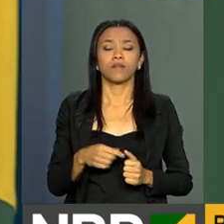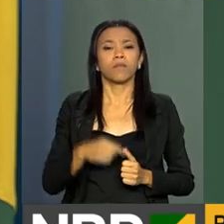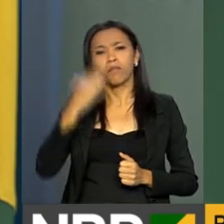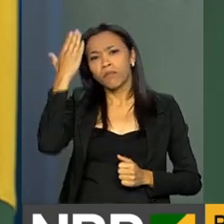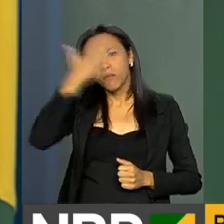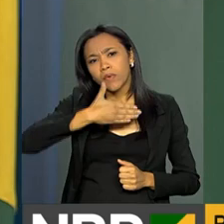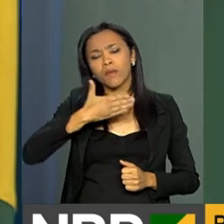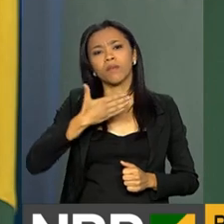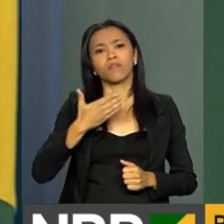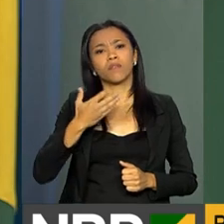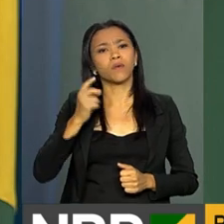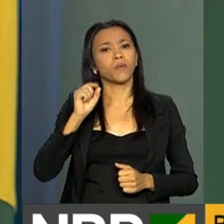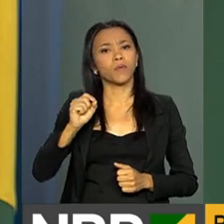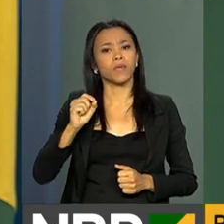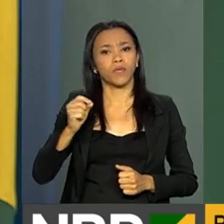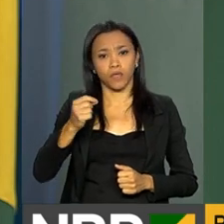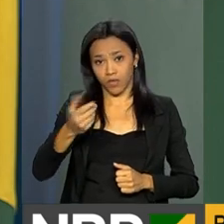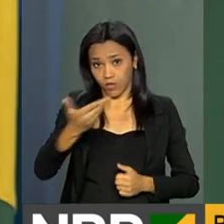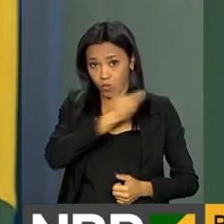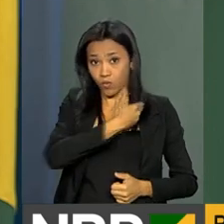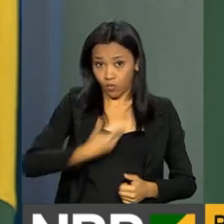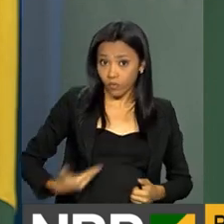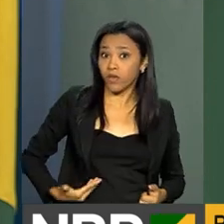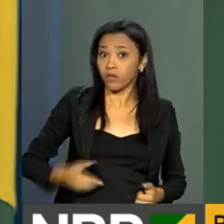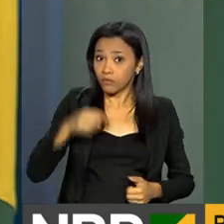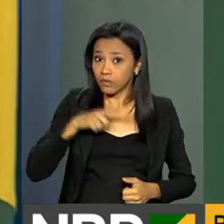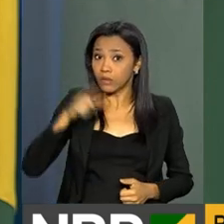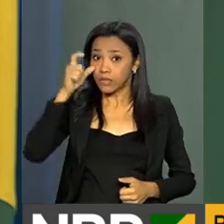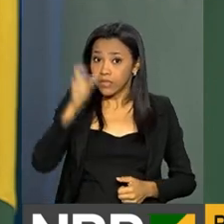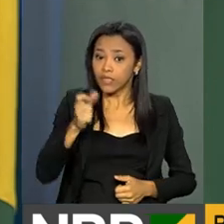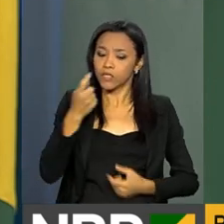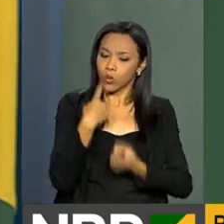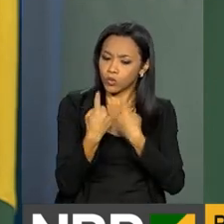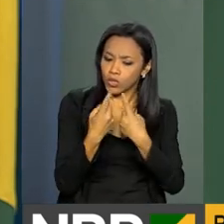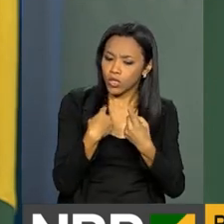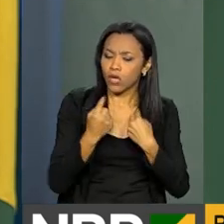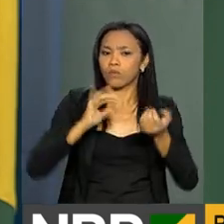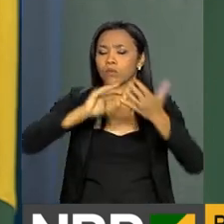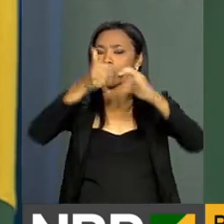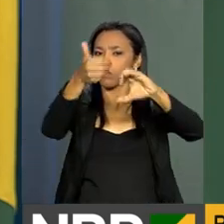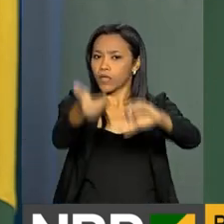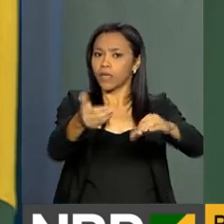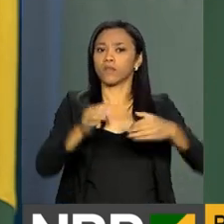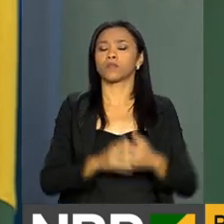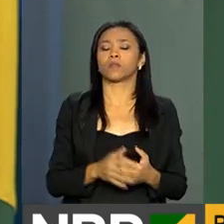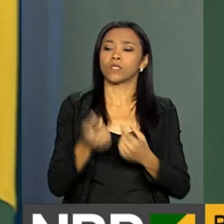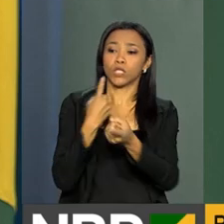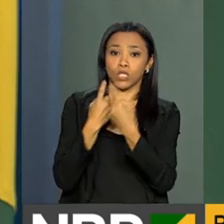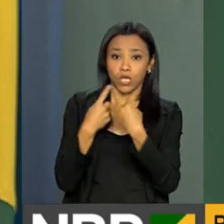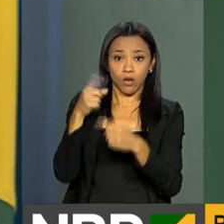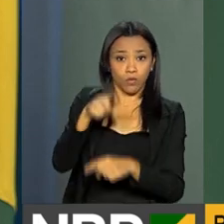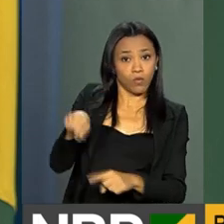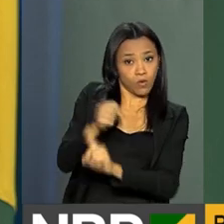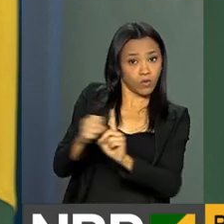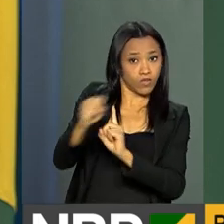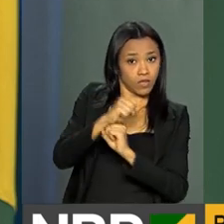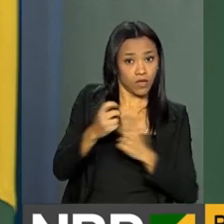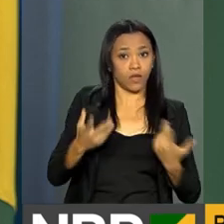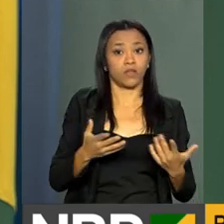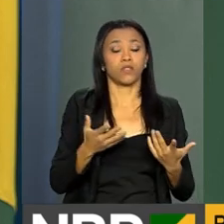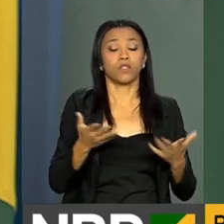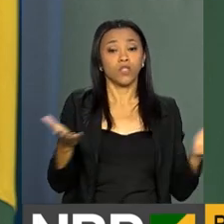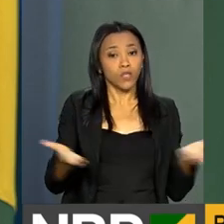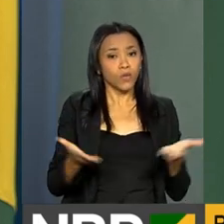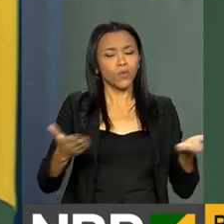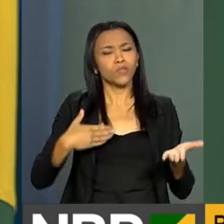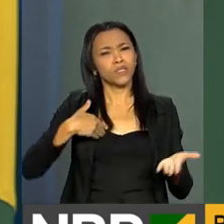uma das marcas do nosso governo, que é o diálogo. Diálogo com o Congresso Nacional, diálogo com a sociedade. E hoje,